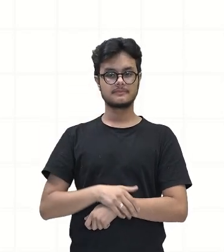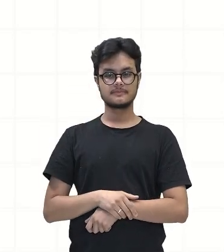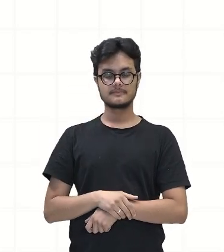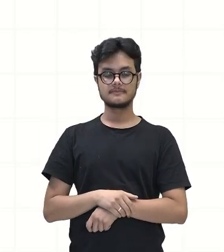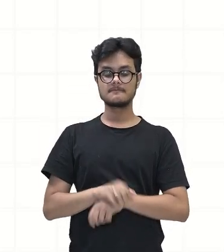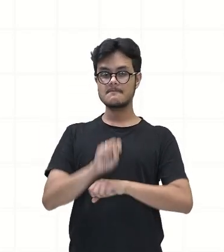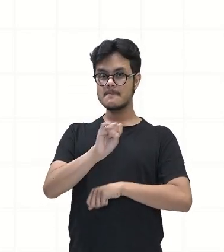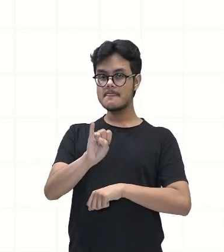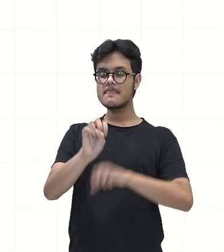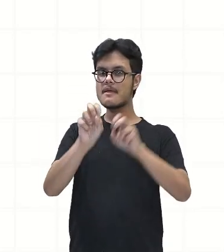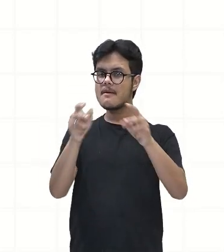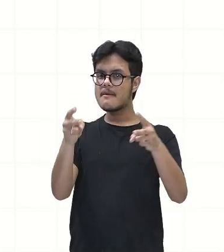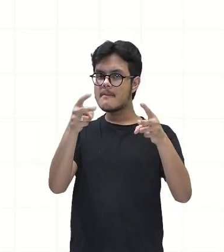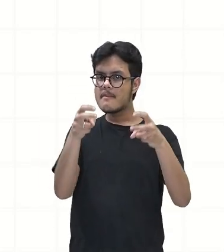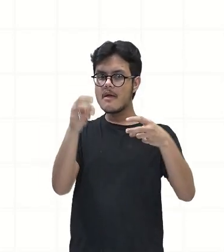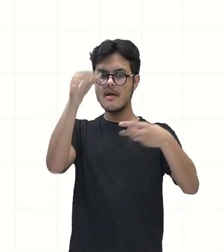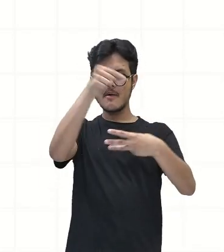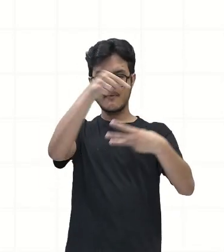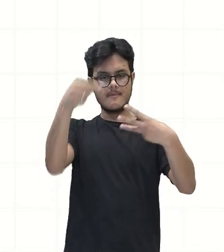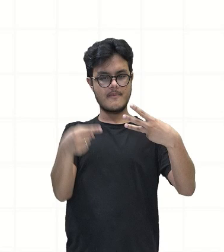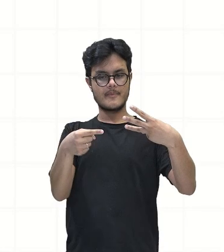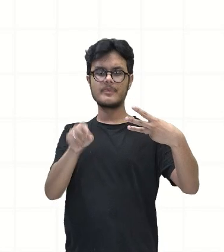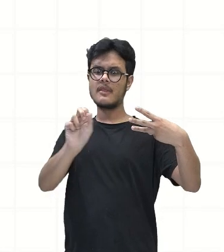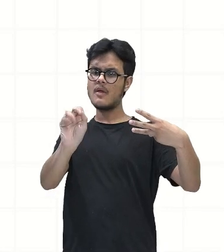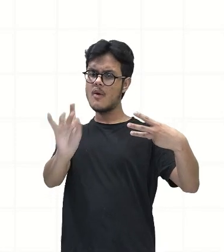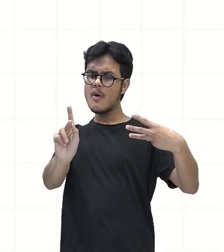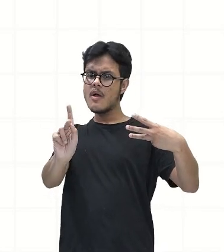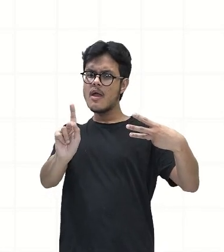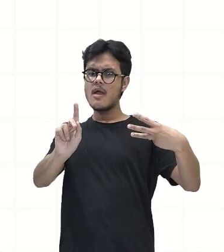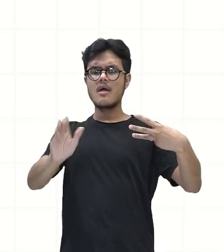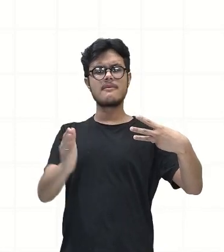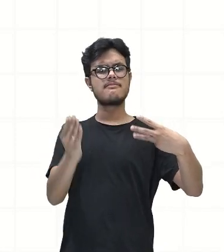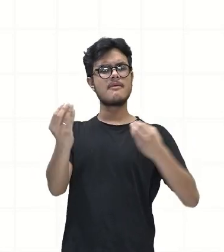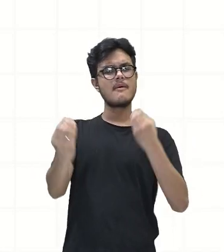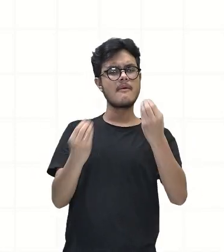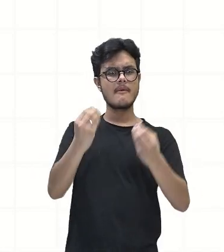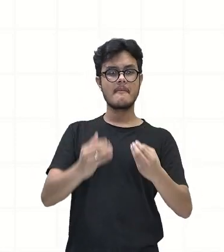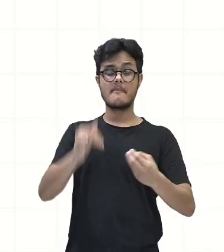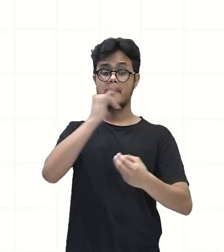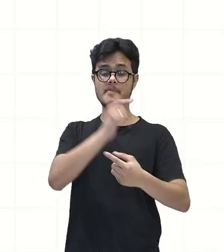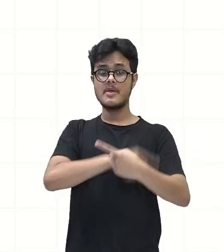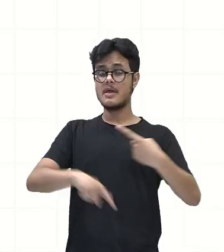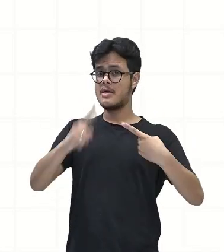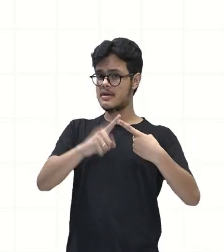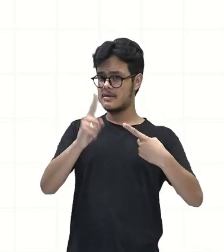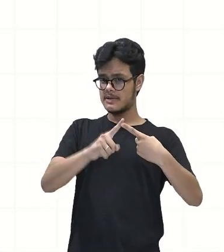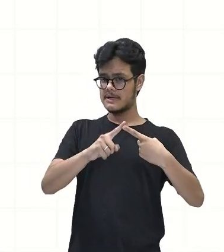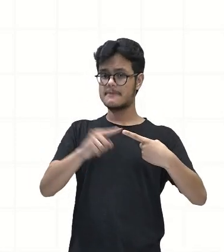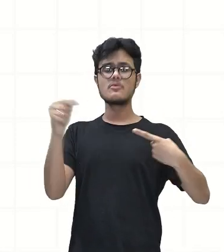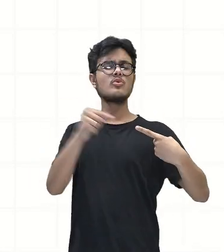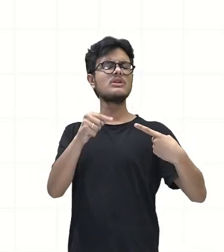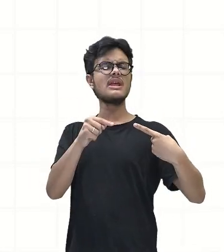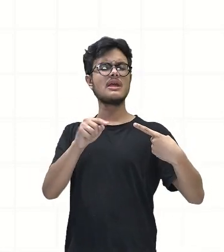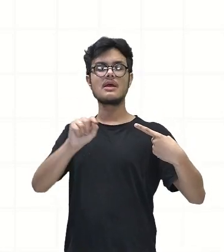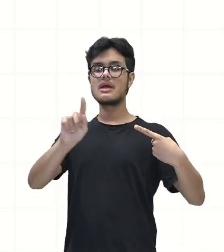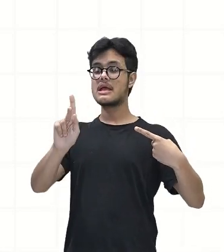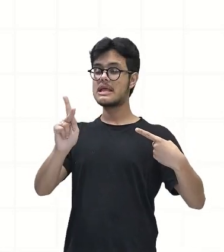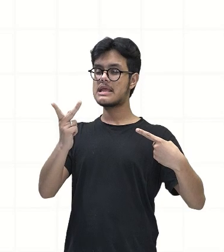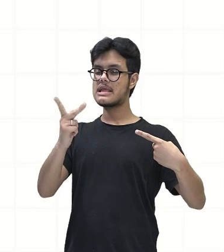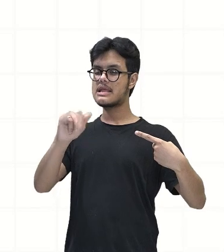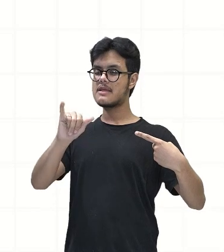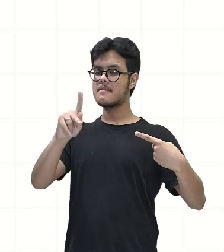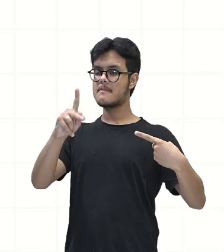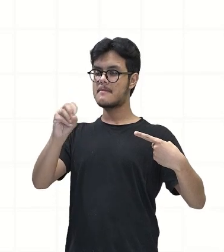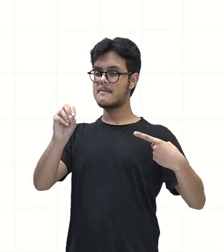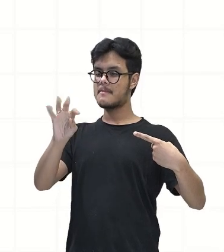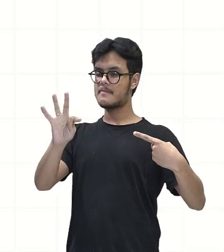essas 3 medidas, eu posso dizer com certeza que a maior é a hipotenusa, né? Porque é o maior